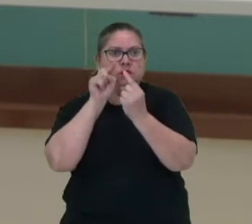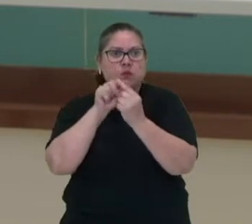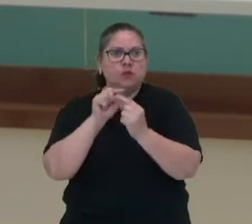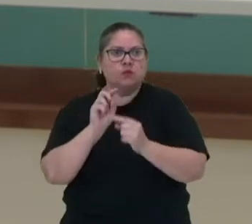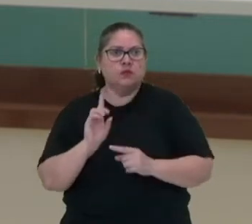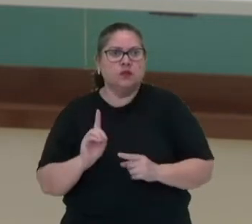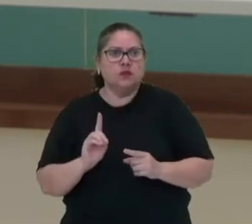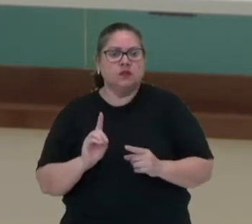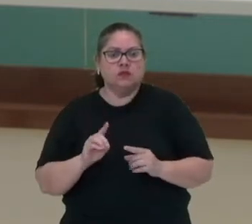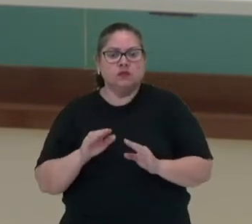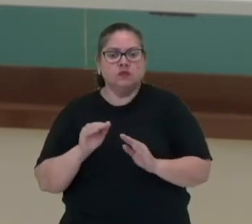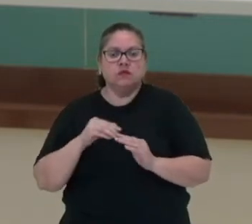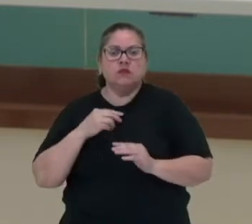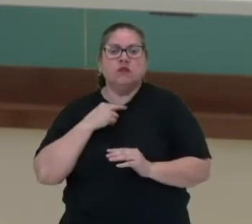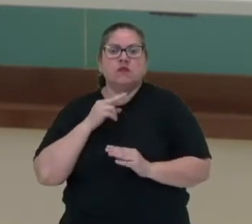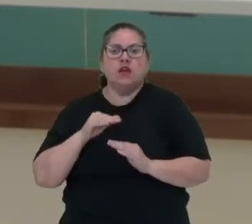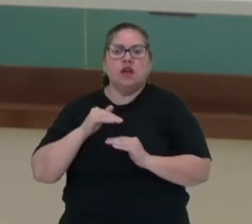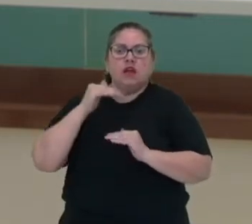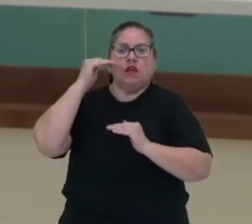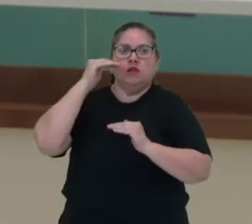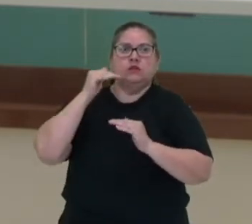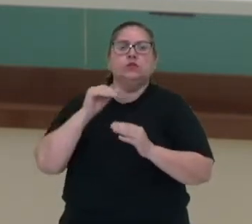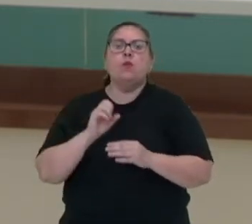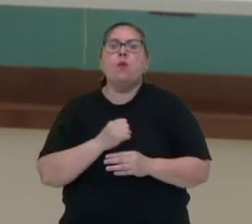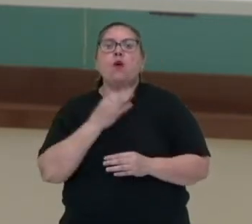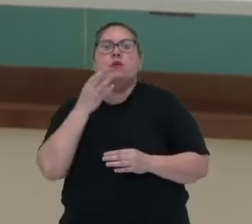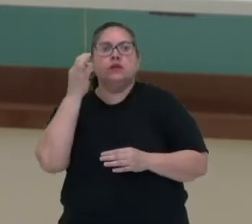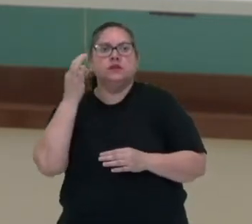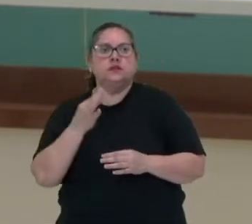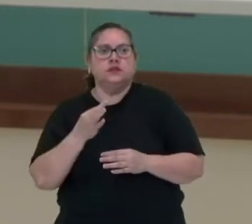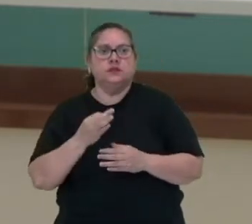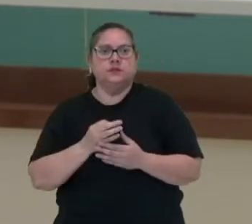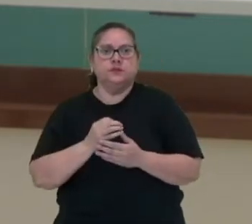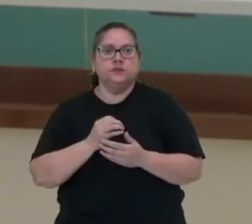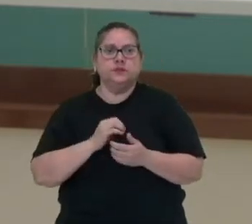objetividade. Ou D. Volume alto. Qual vocês acham que é a certa?